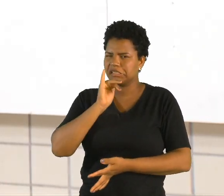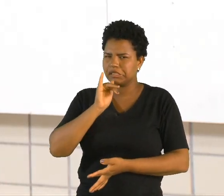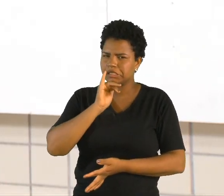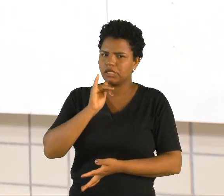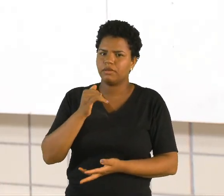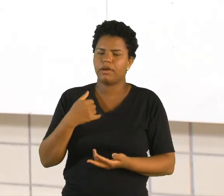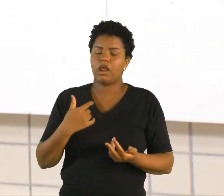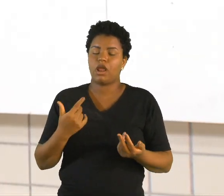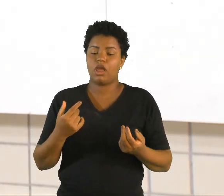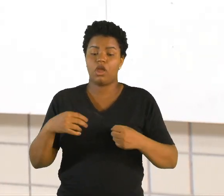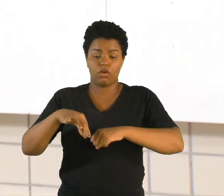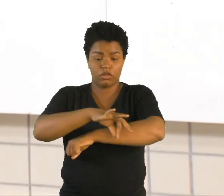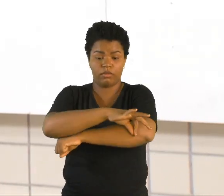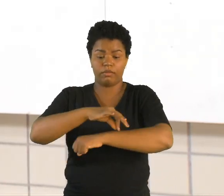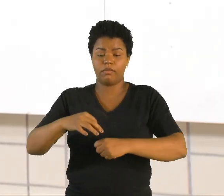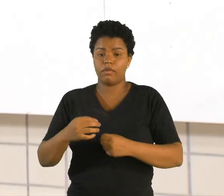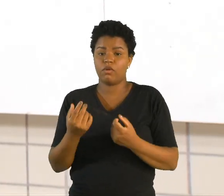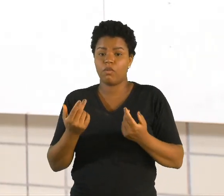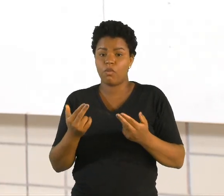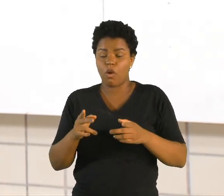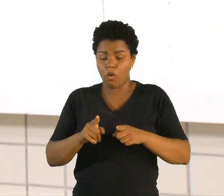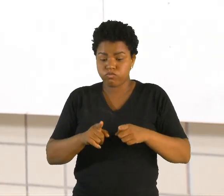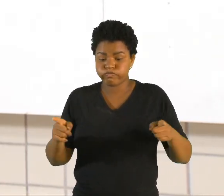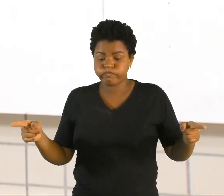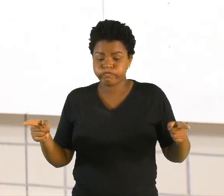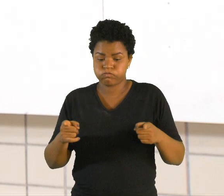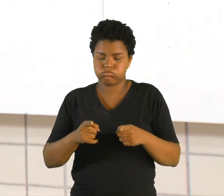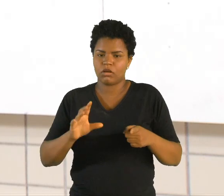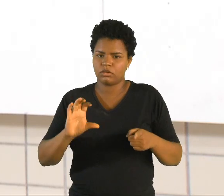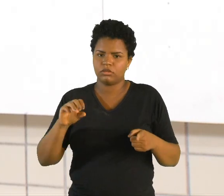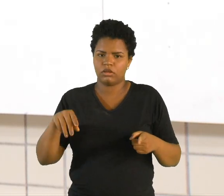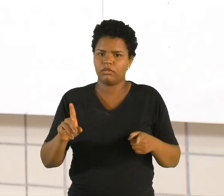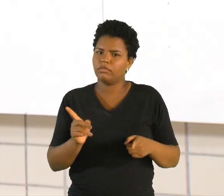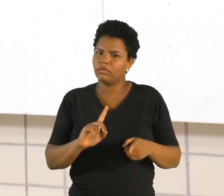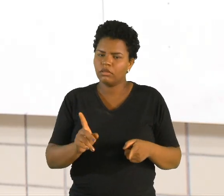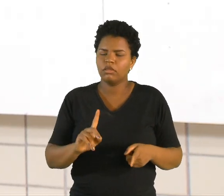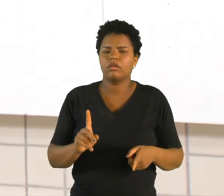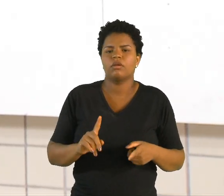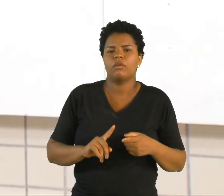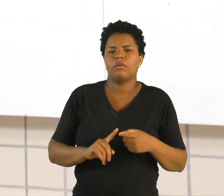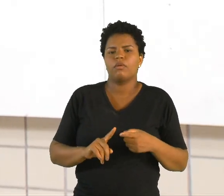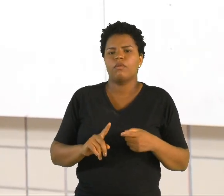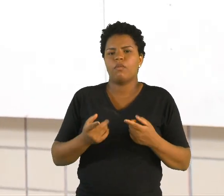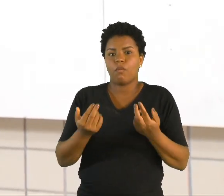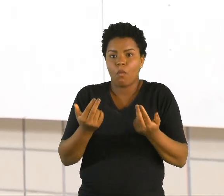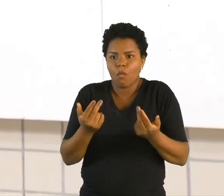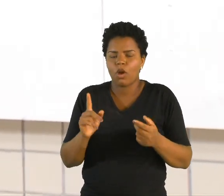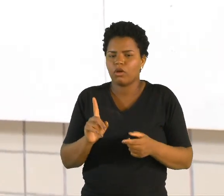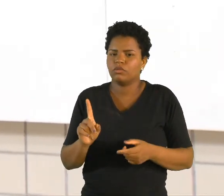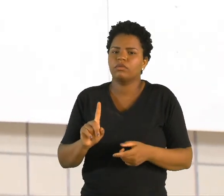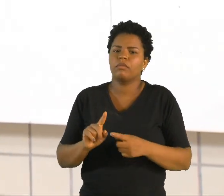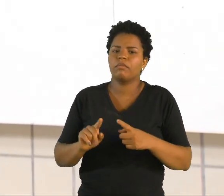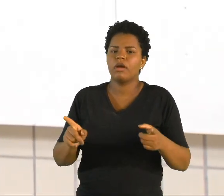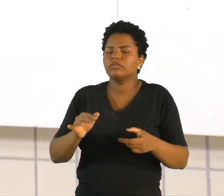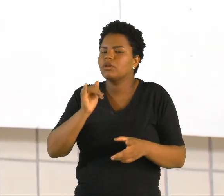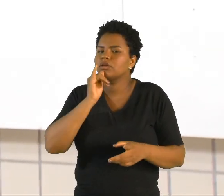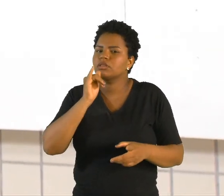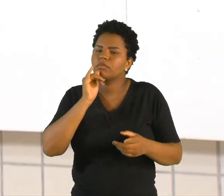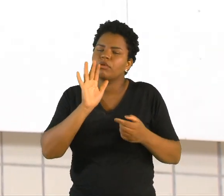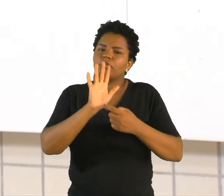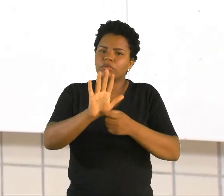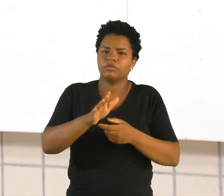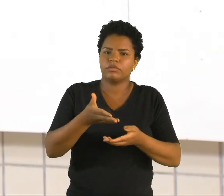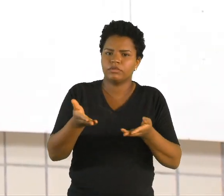tamanho de uma régua normal, o tamanho de 1 centímetro, eu estou só exemplificando para vocês. Suponhamos que aqui